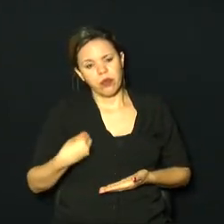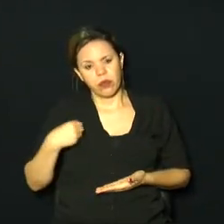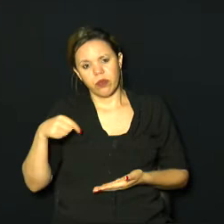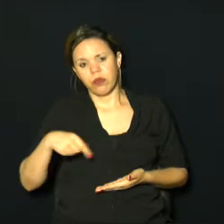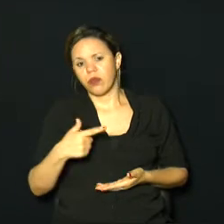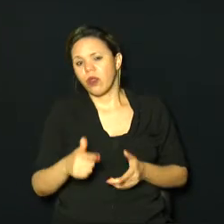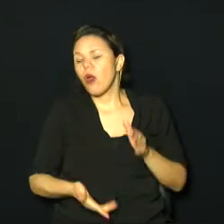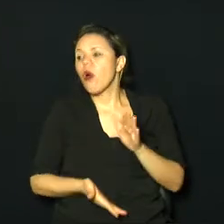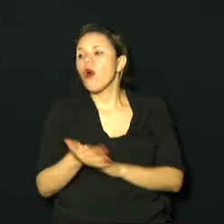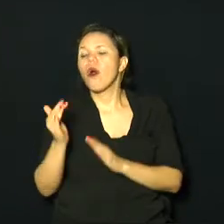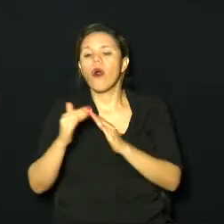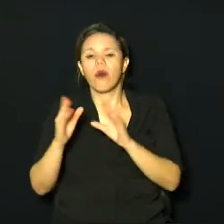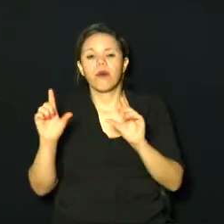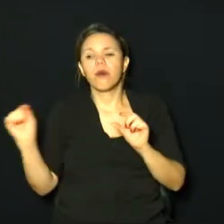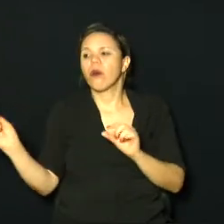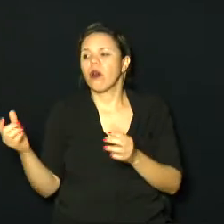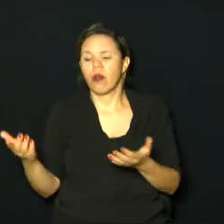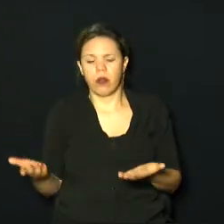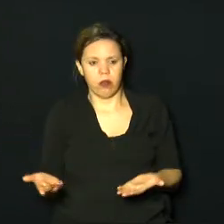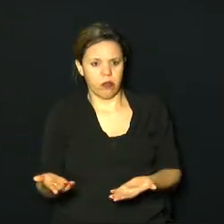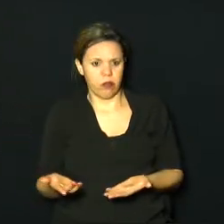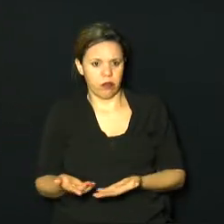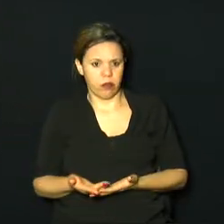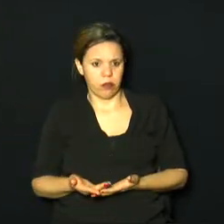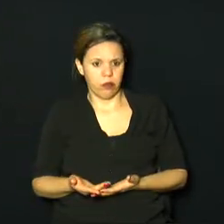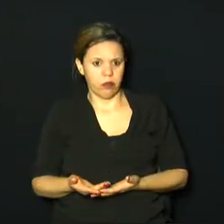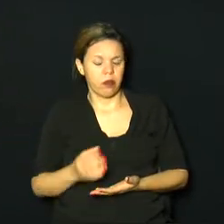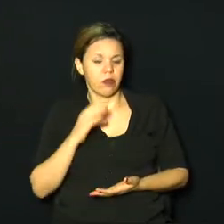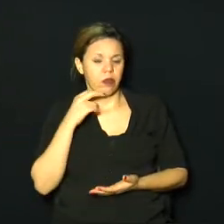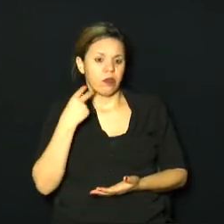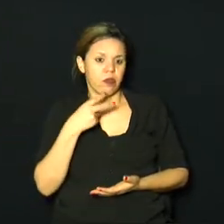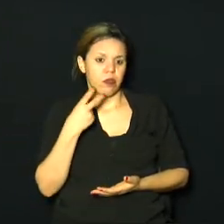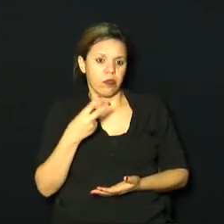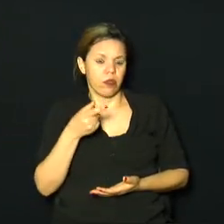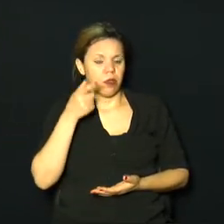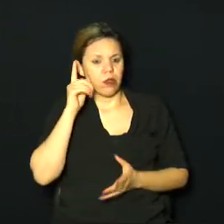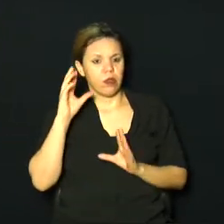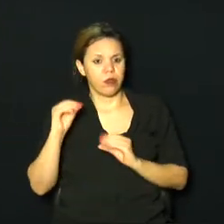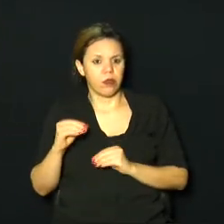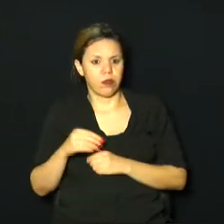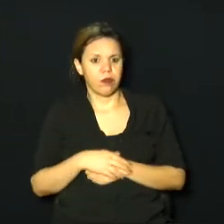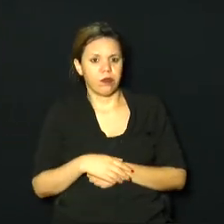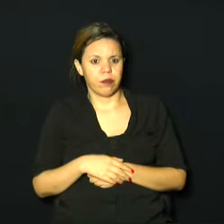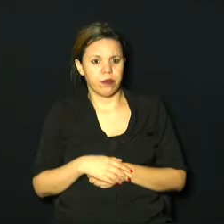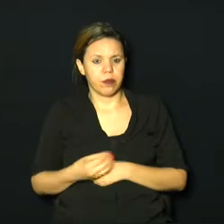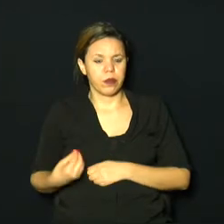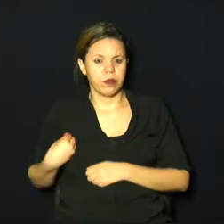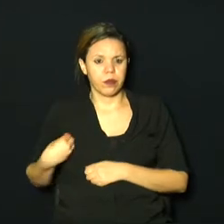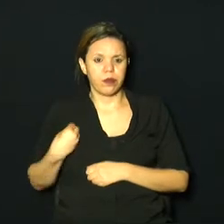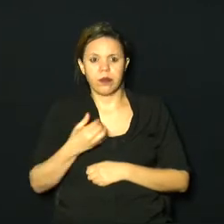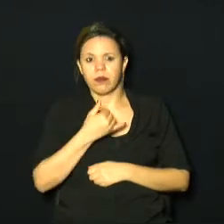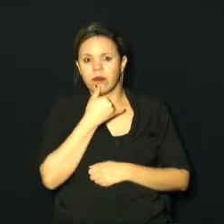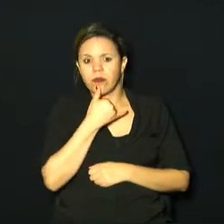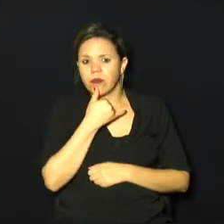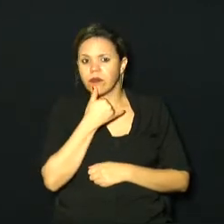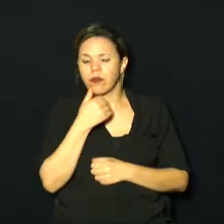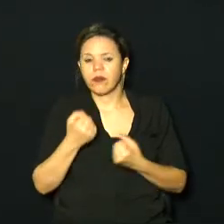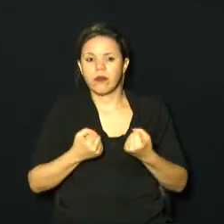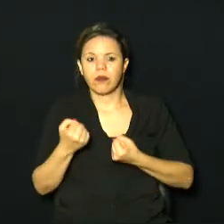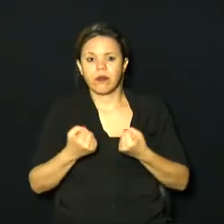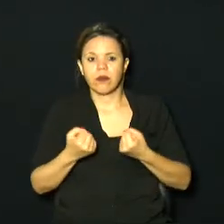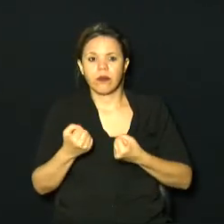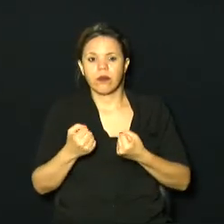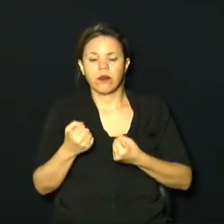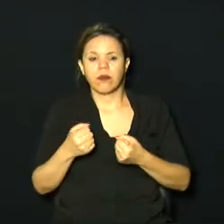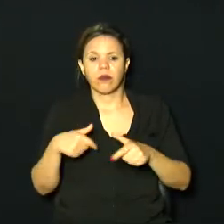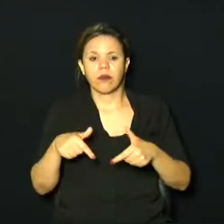tenho para onde ir. Carlão, vereador, ontem à noite, Eu estava tão triste, eu peguei meu carro depois que eu saí